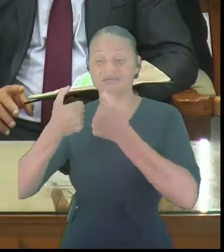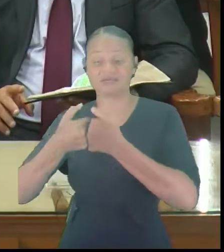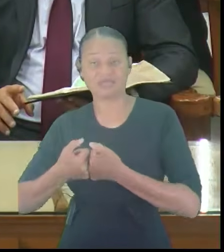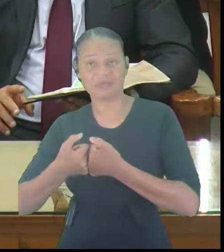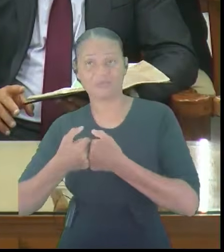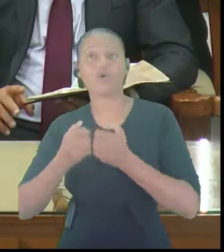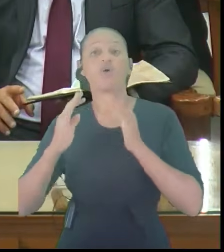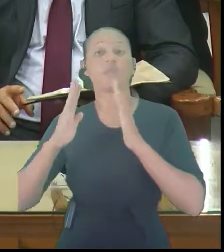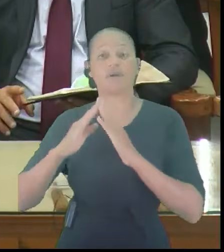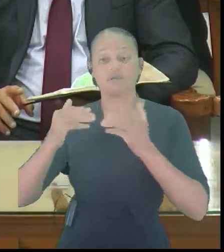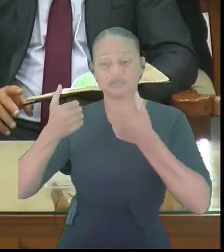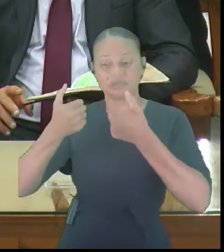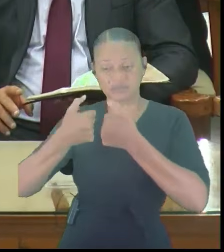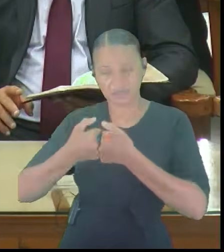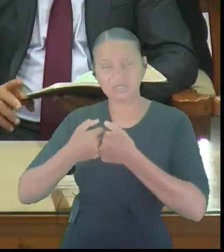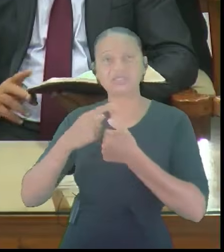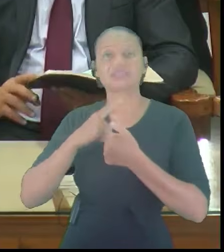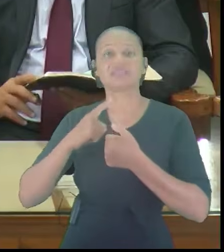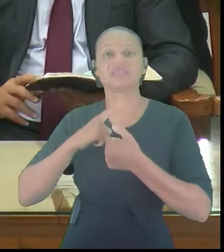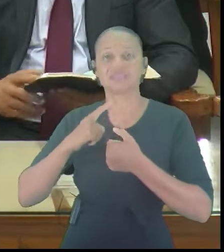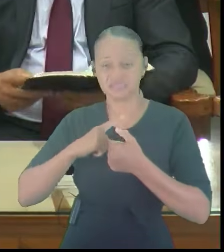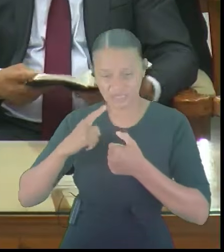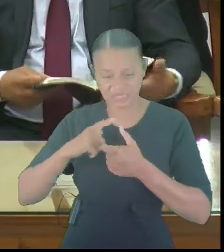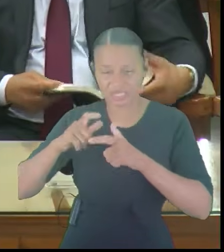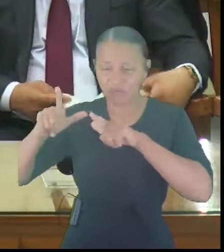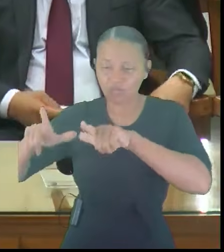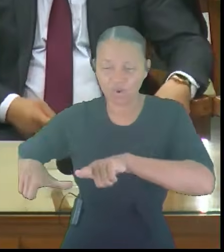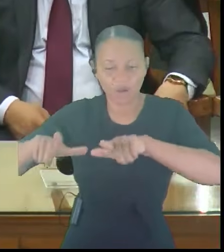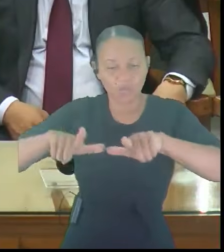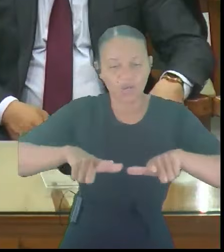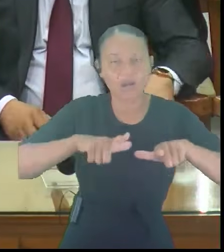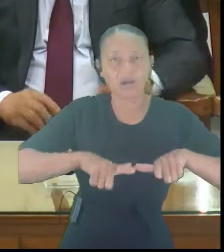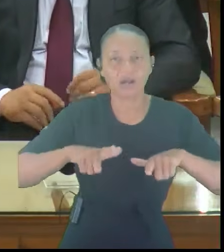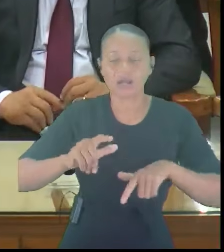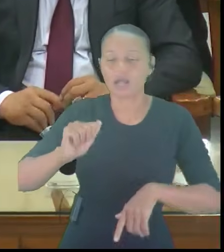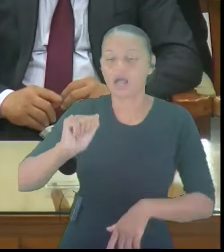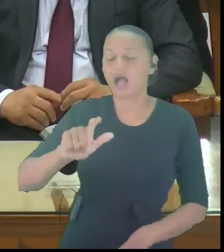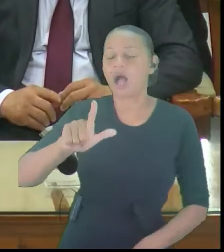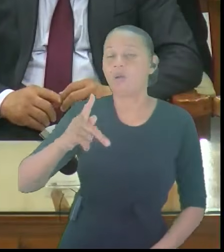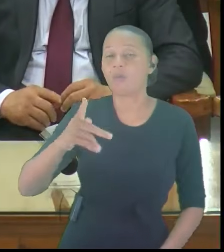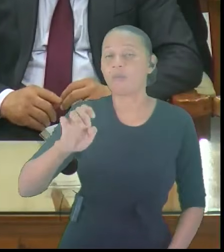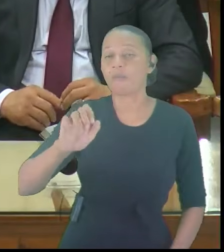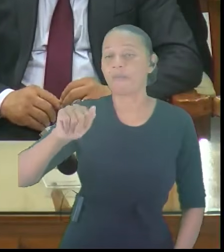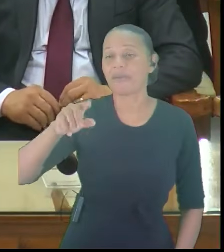porque o templo de Salomão tinha vários alpendres. O que é um alpendre?